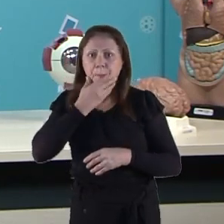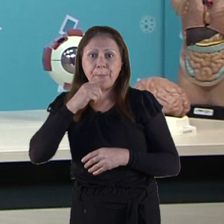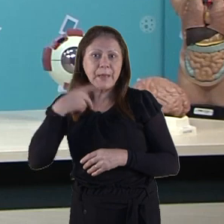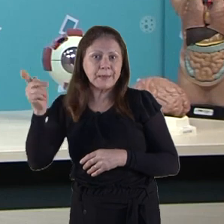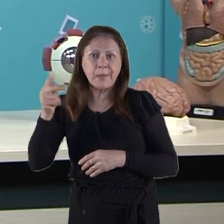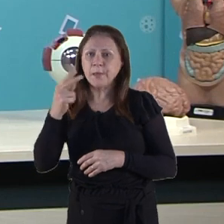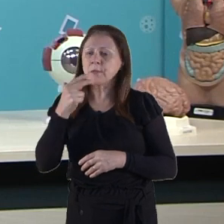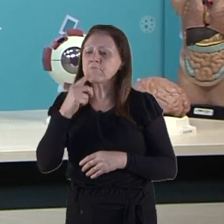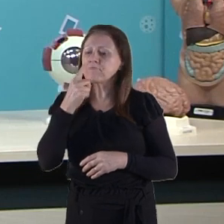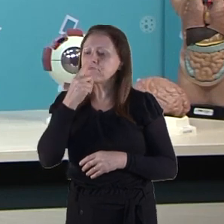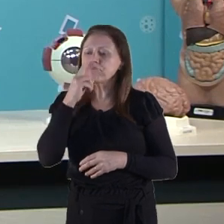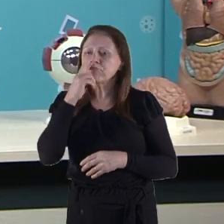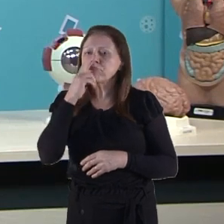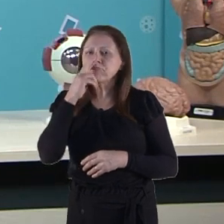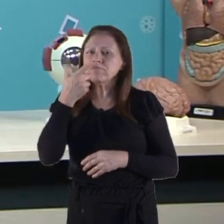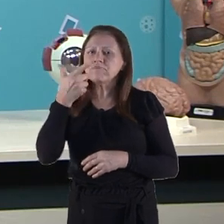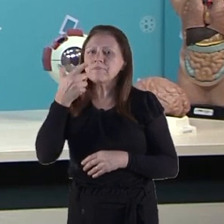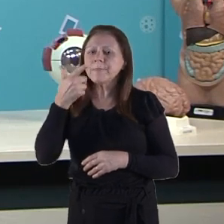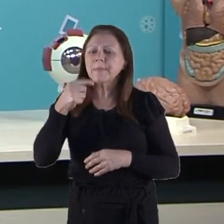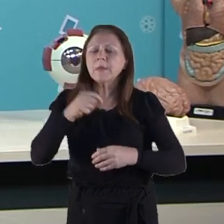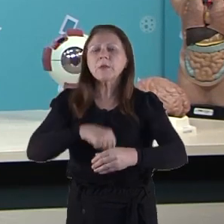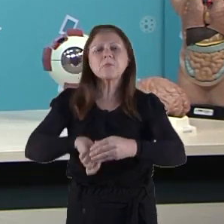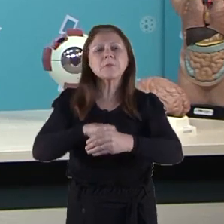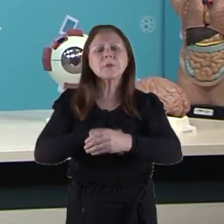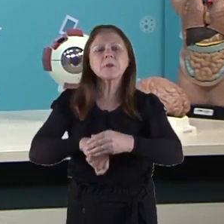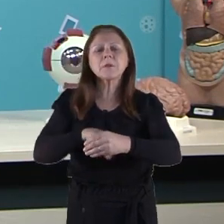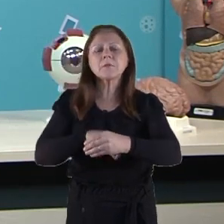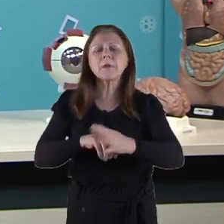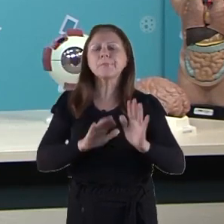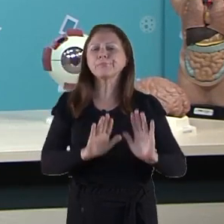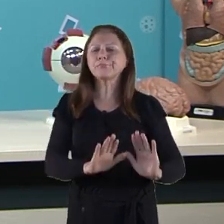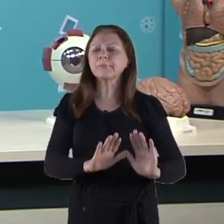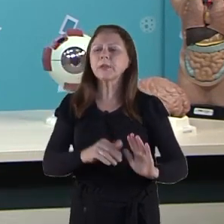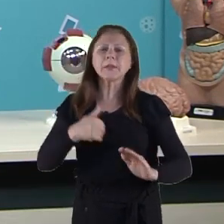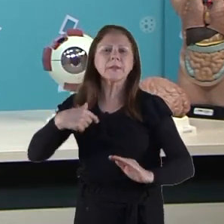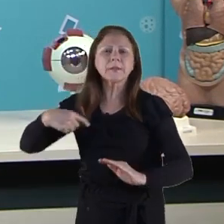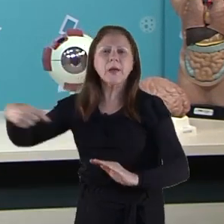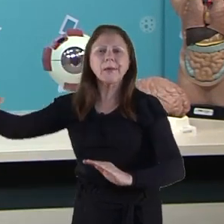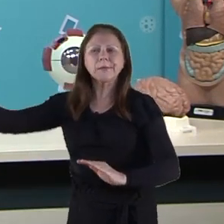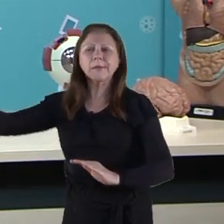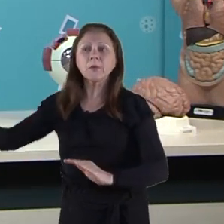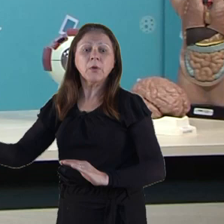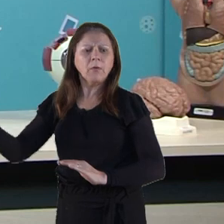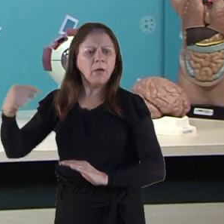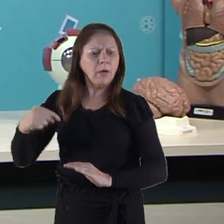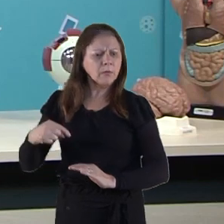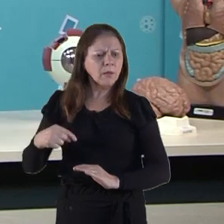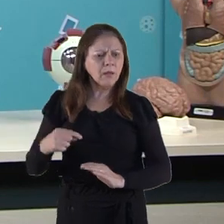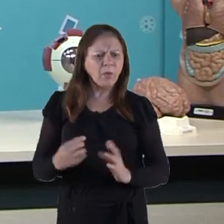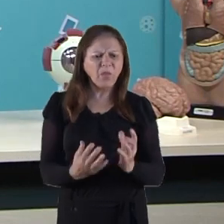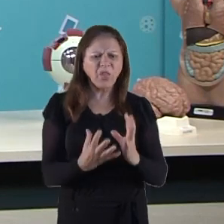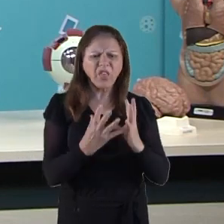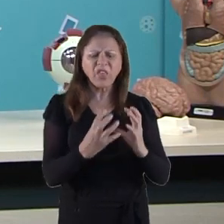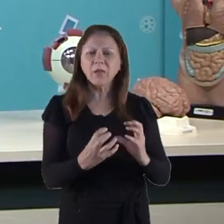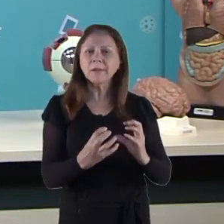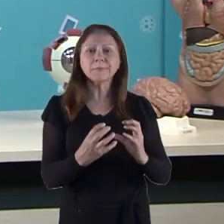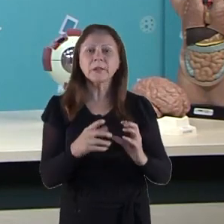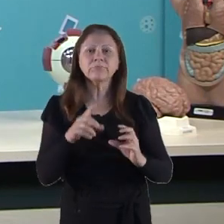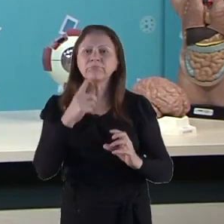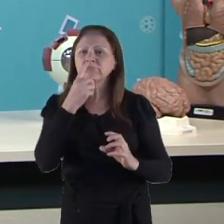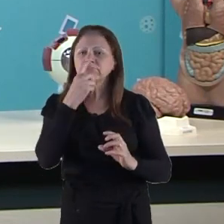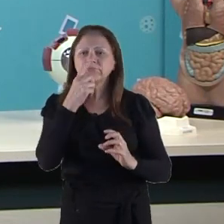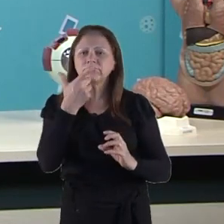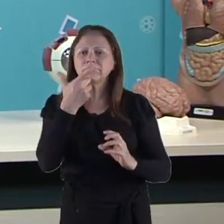nisso? Ele não sente cheiro. Então, várias vezes ele está cozinhando, ele vai passear pela casa e quando volta queimou, e ele não sentiu que estava queimando a